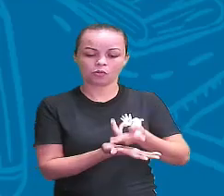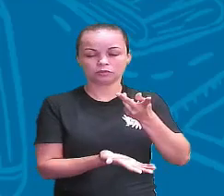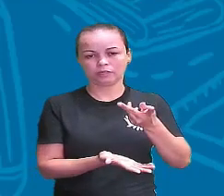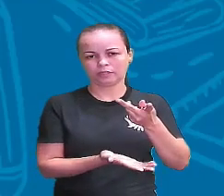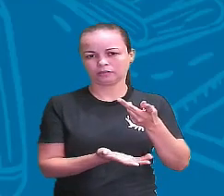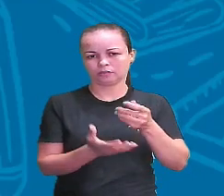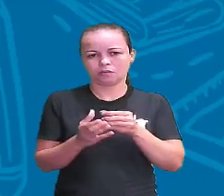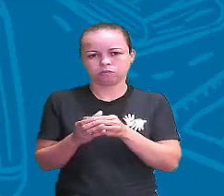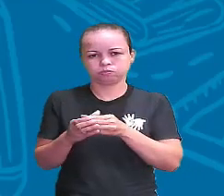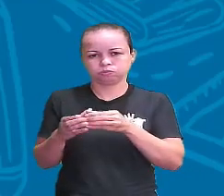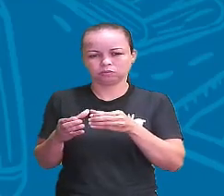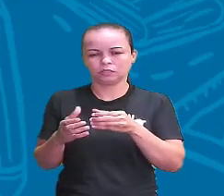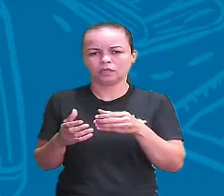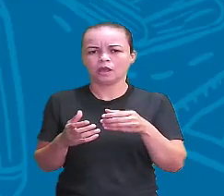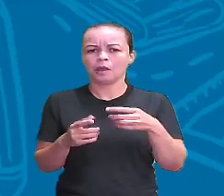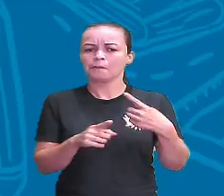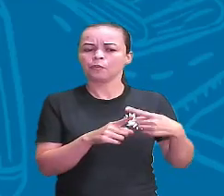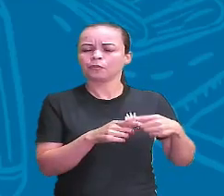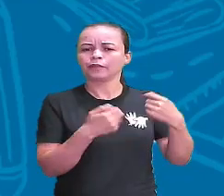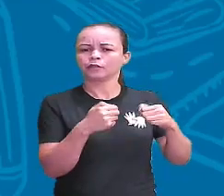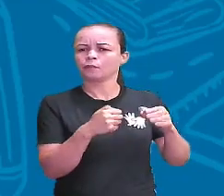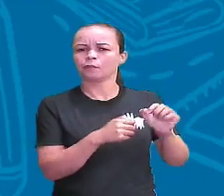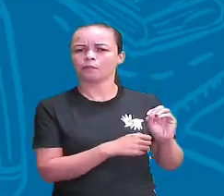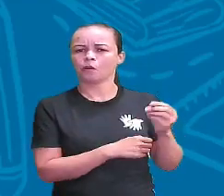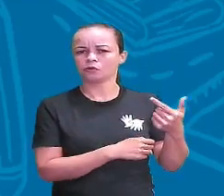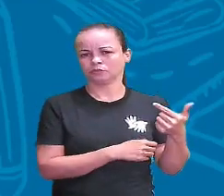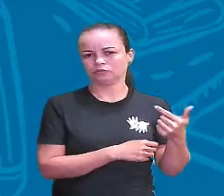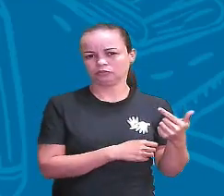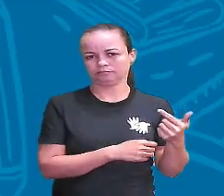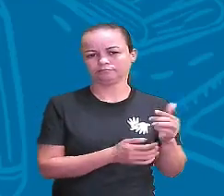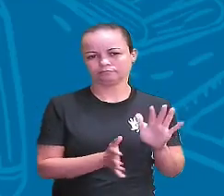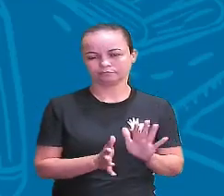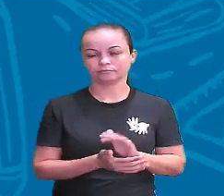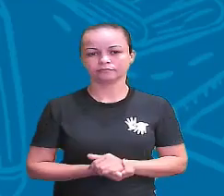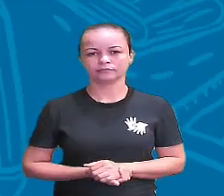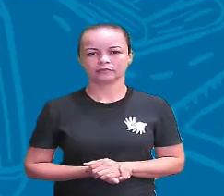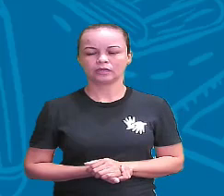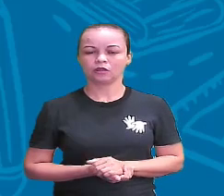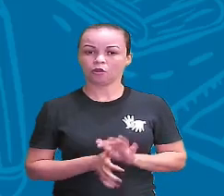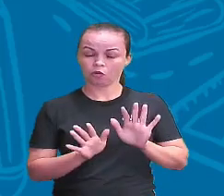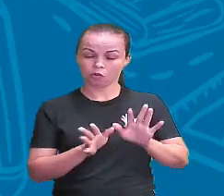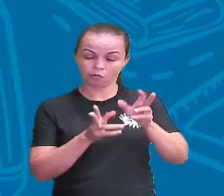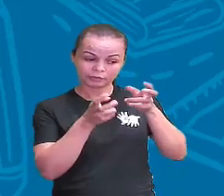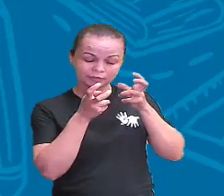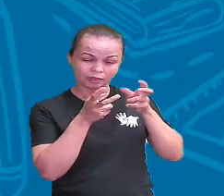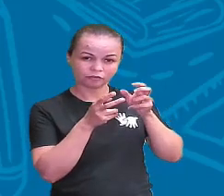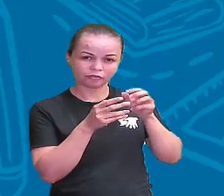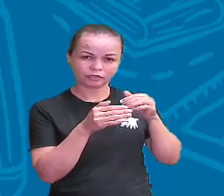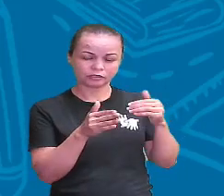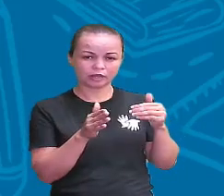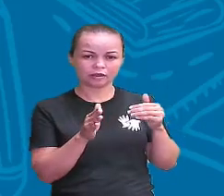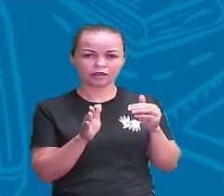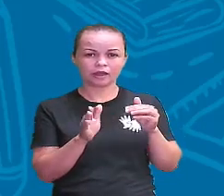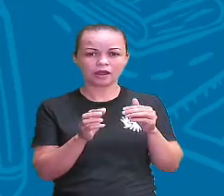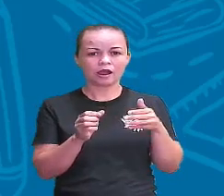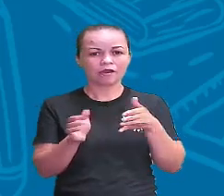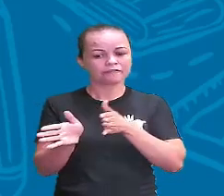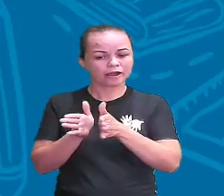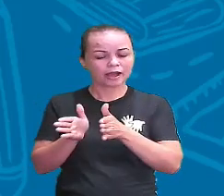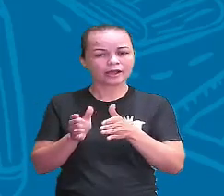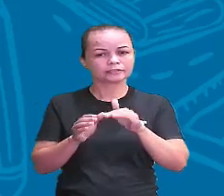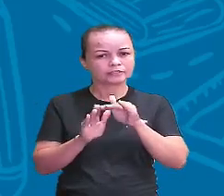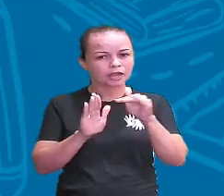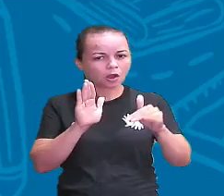na fermentação. Porque não precisa de oxigênio. Vocês vão ver que onde vai ser necessário o oxigênio é lá na última fase, que é a